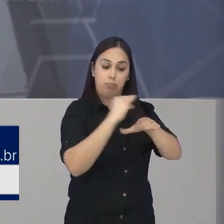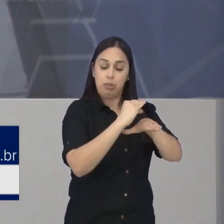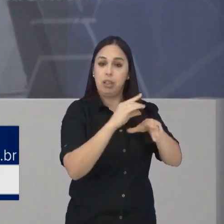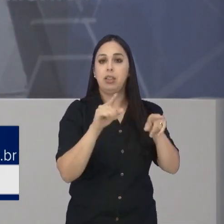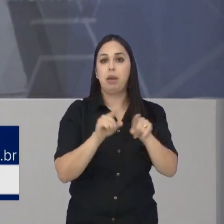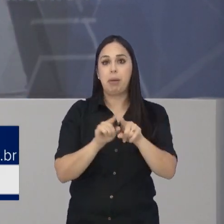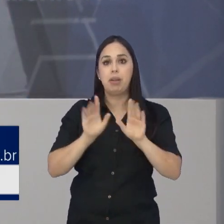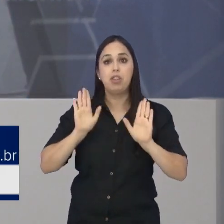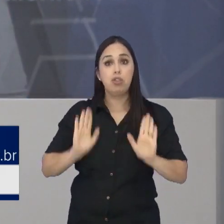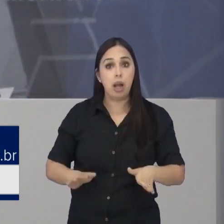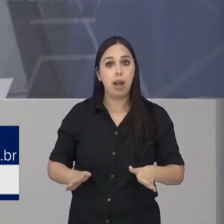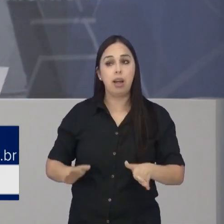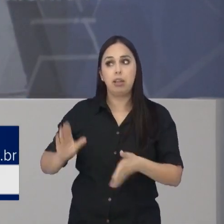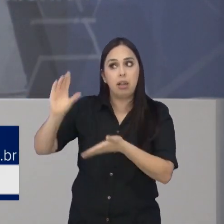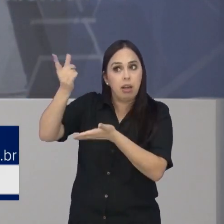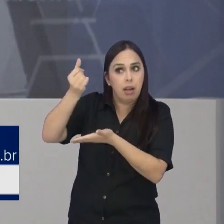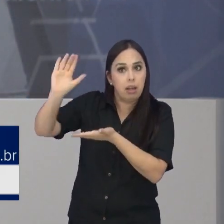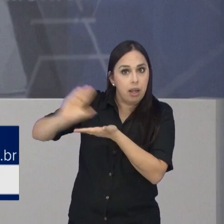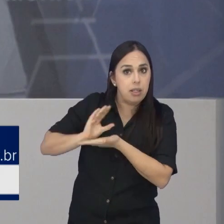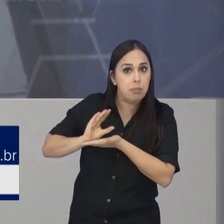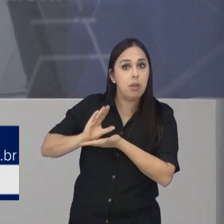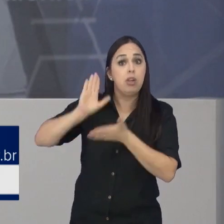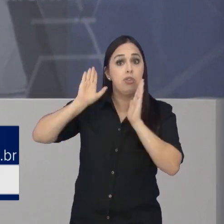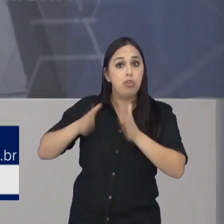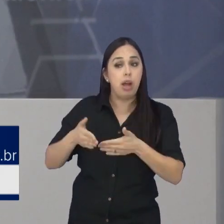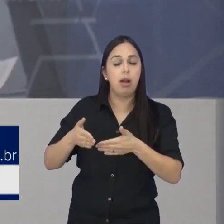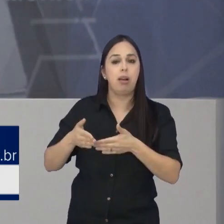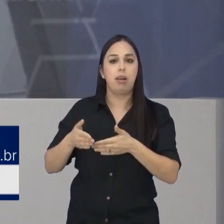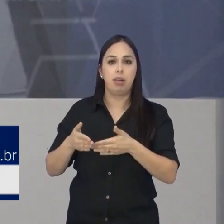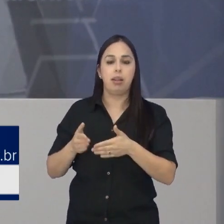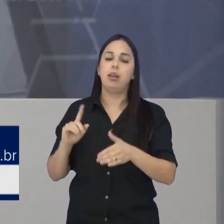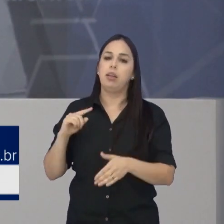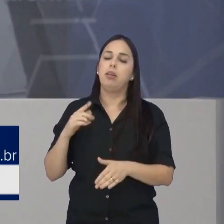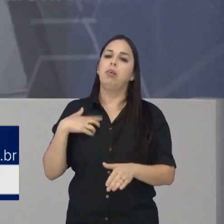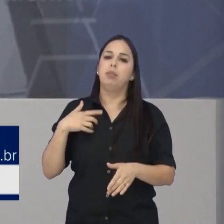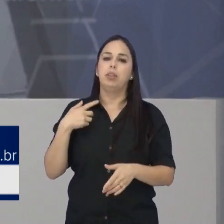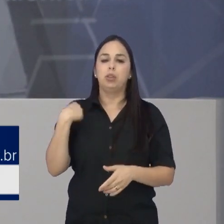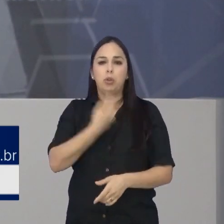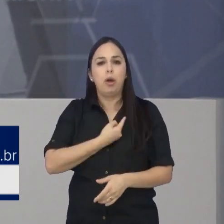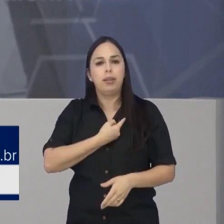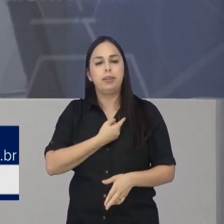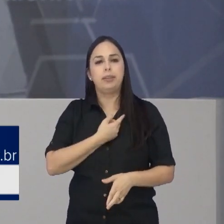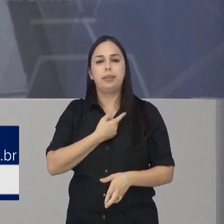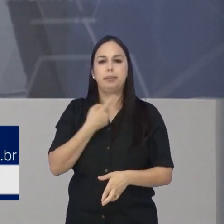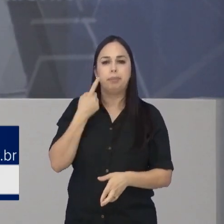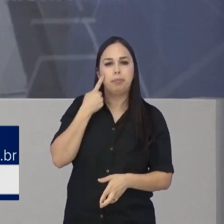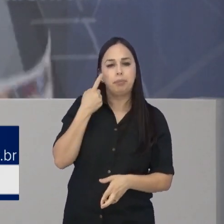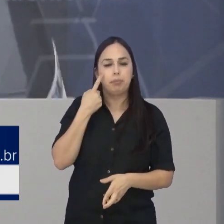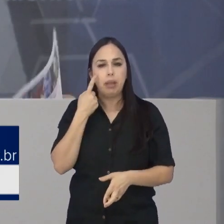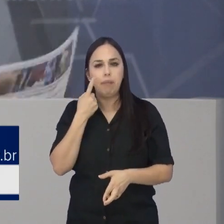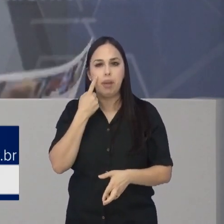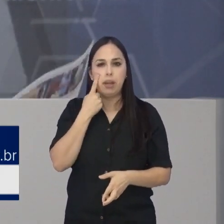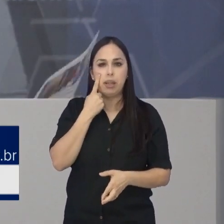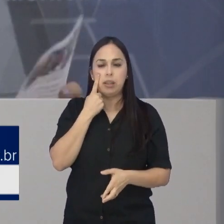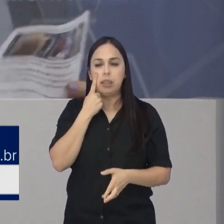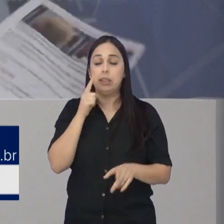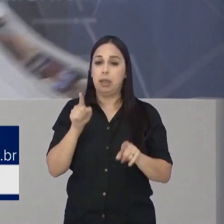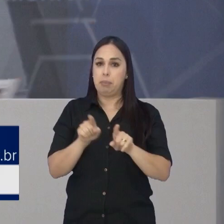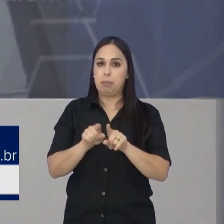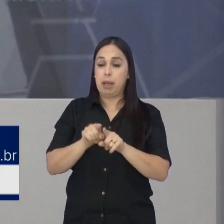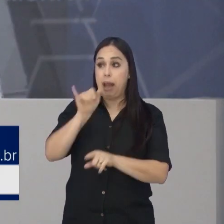já entrou, então é importante que a gente faça essa observação e que a gente tenha